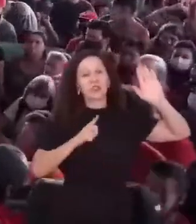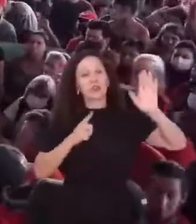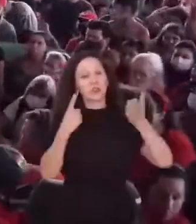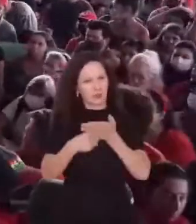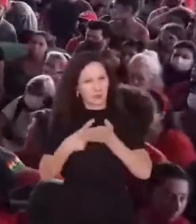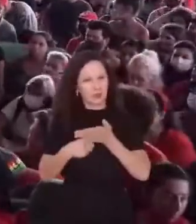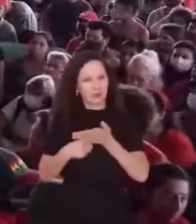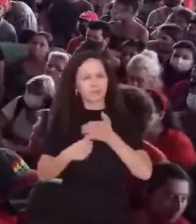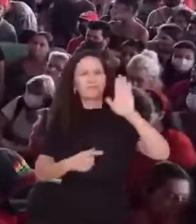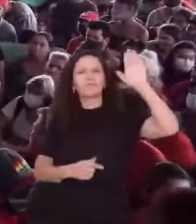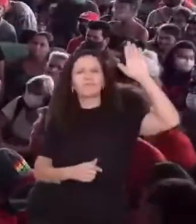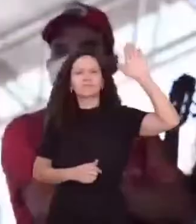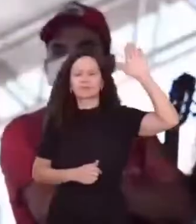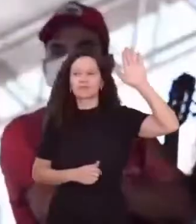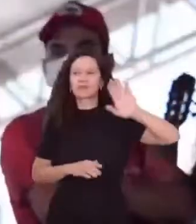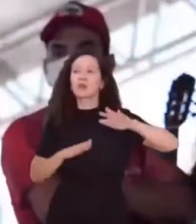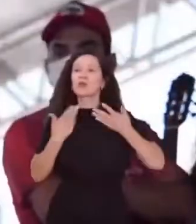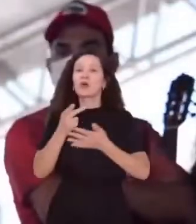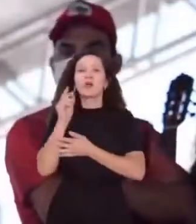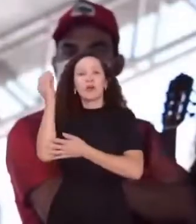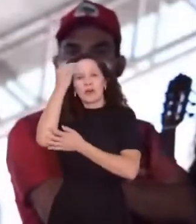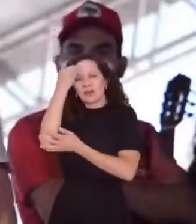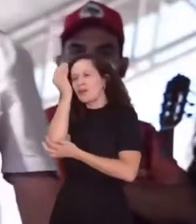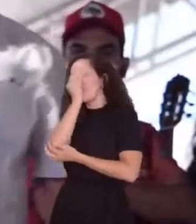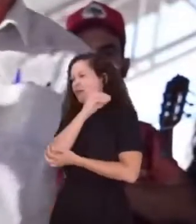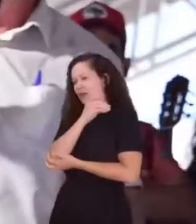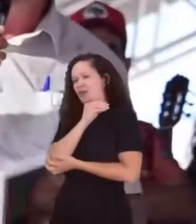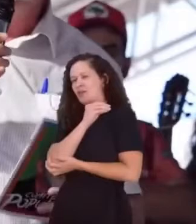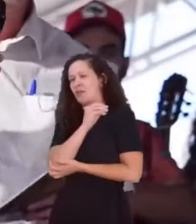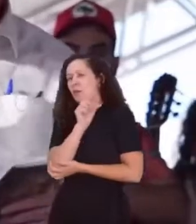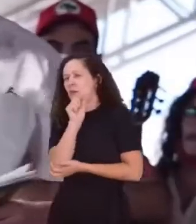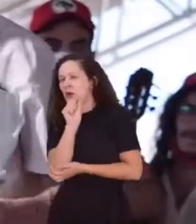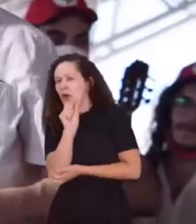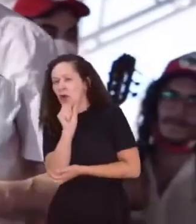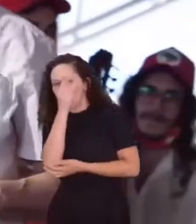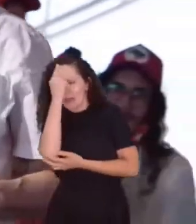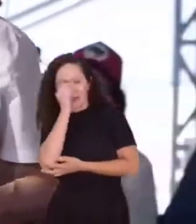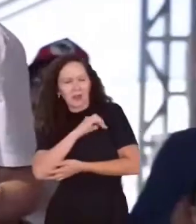Está fraco. Teve uns palmeirenses aí no meio que não ergueram.